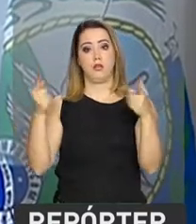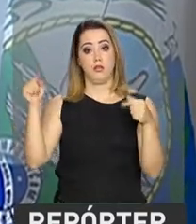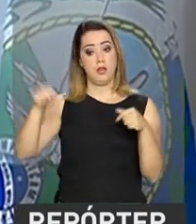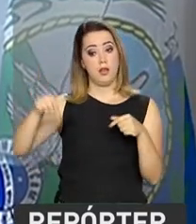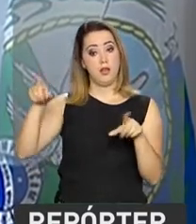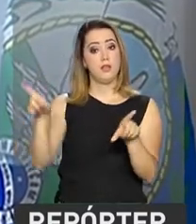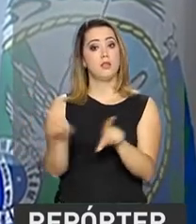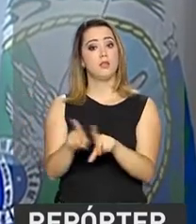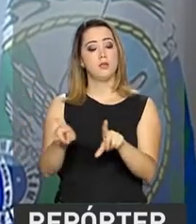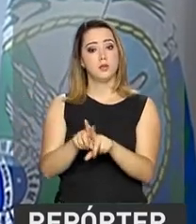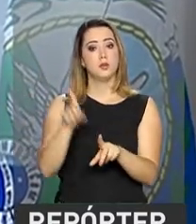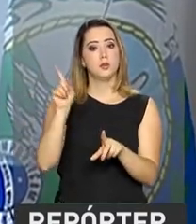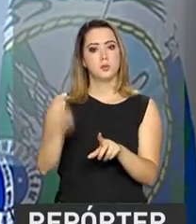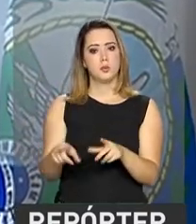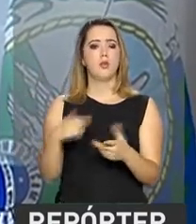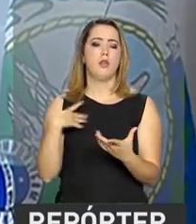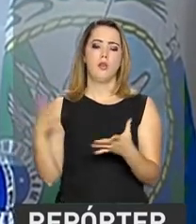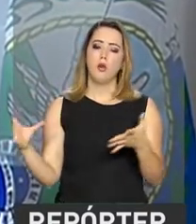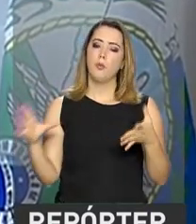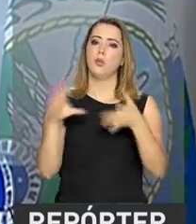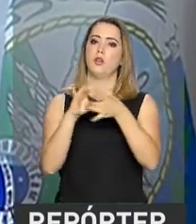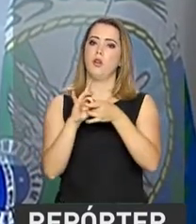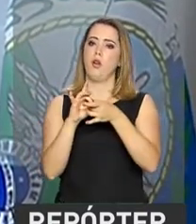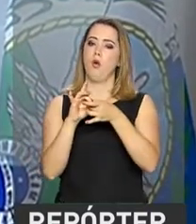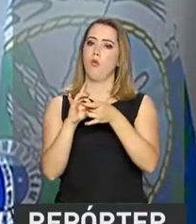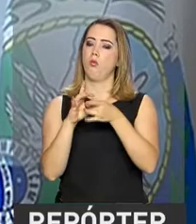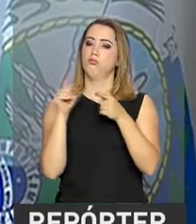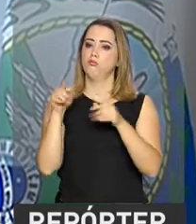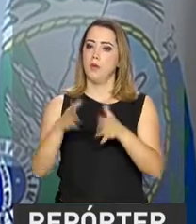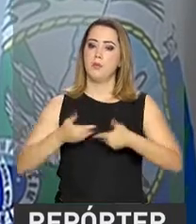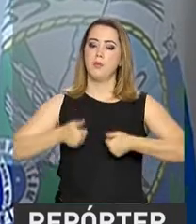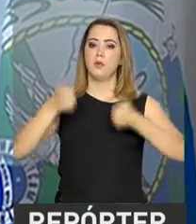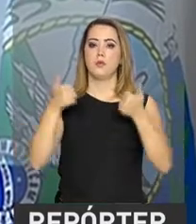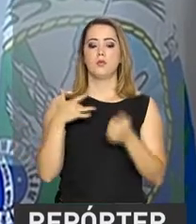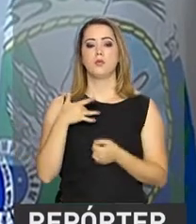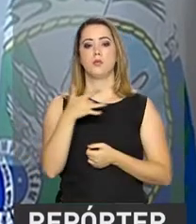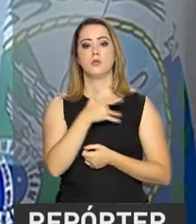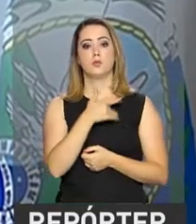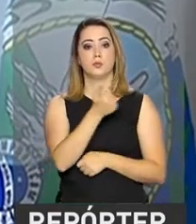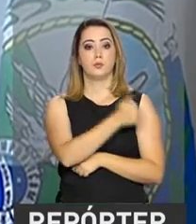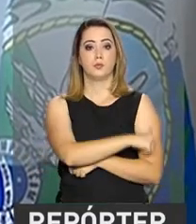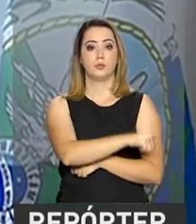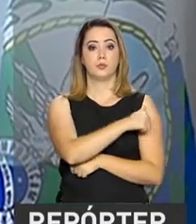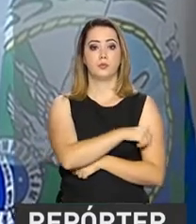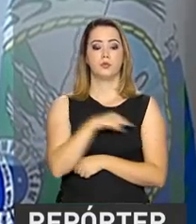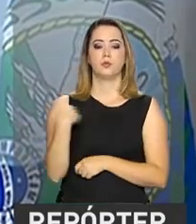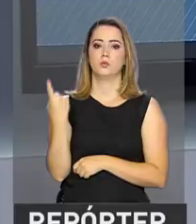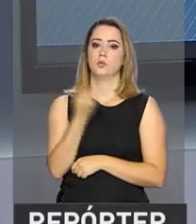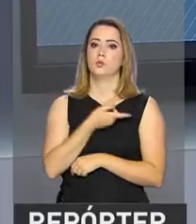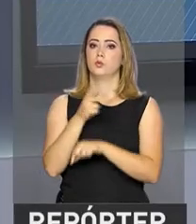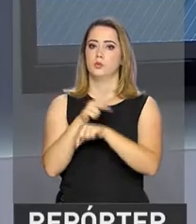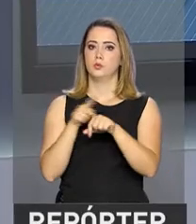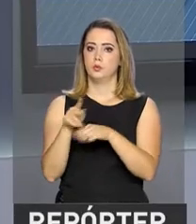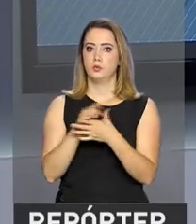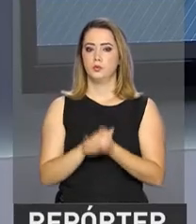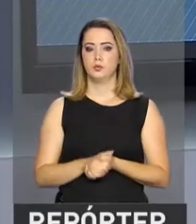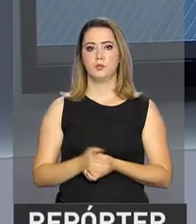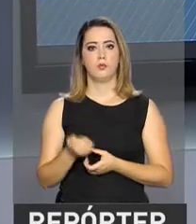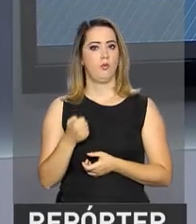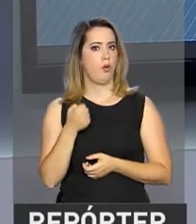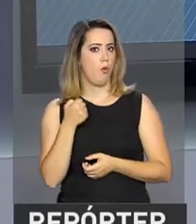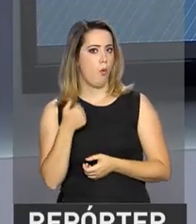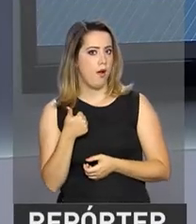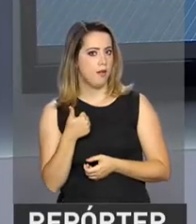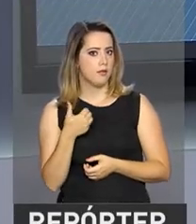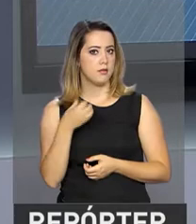que aqui também de alguma maneira uma ponte uma ponte para melhorar a saúde do rio de janeiro e nosso país quase